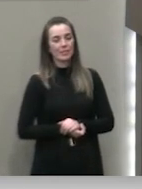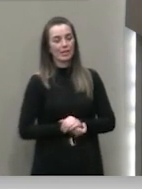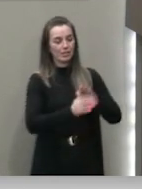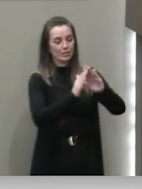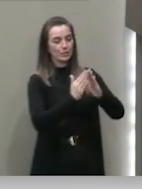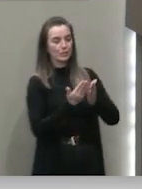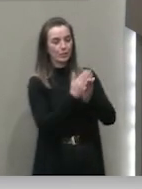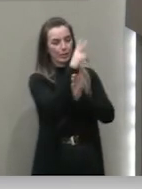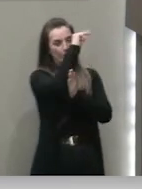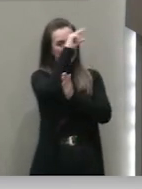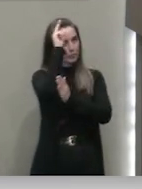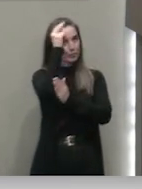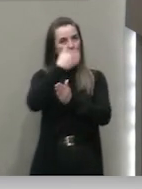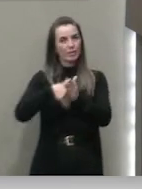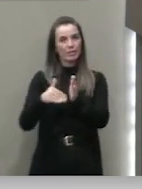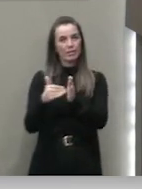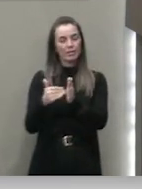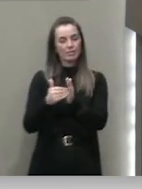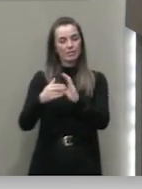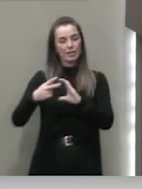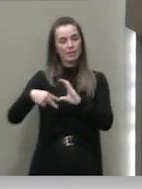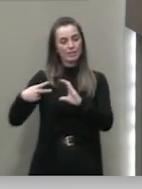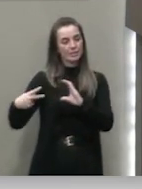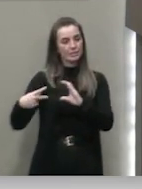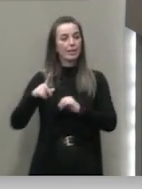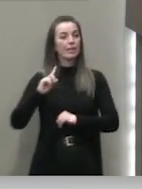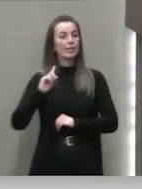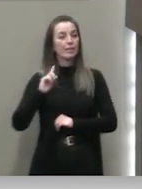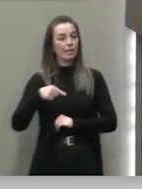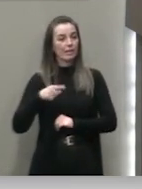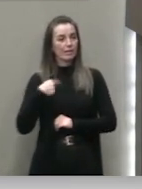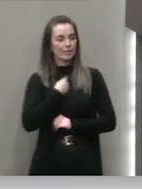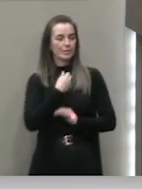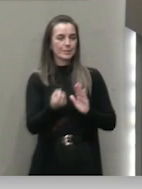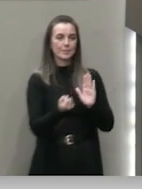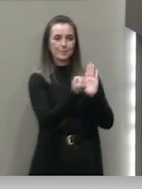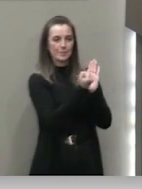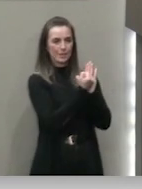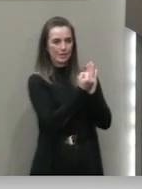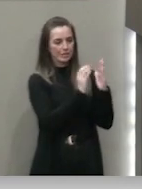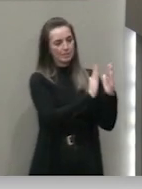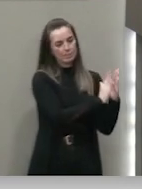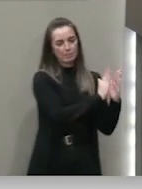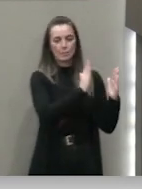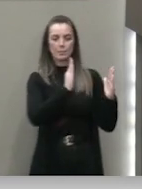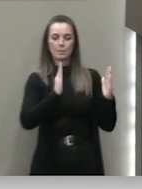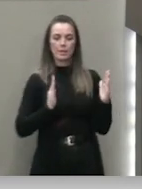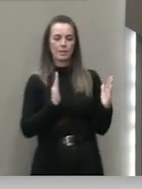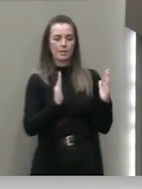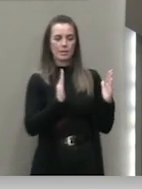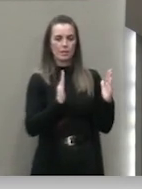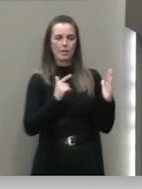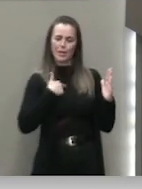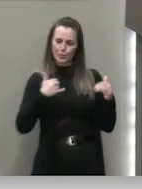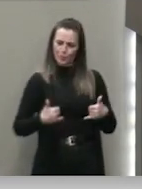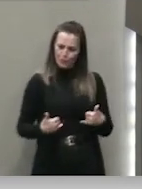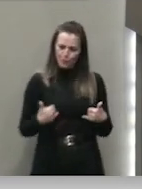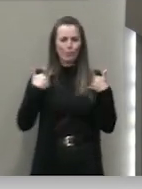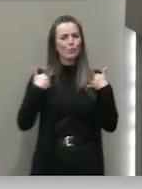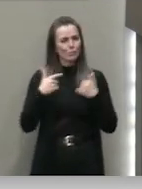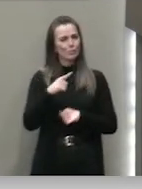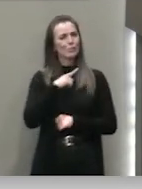Esta tem sido a nossa marca, enquanto mandato. Mandato este que eu tenho muito orgulho de dizer que